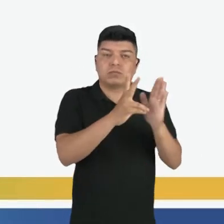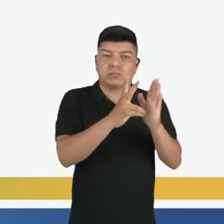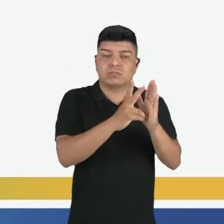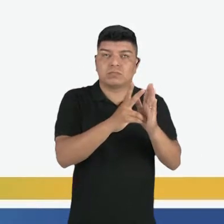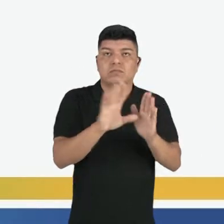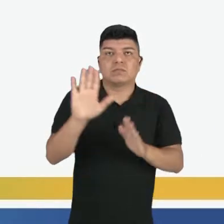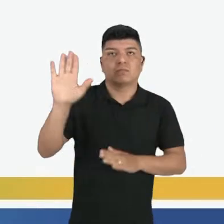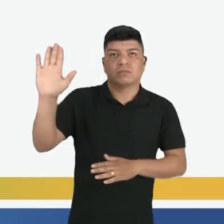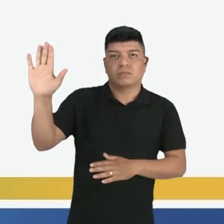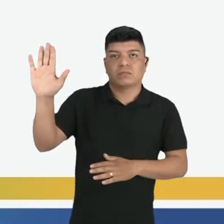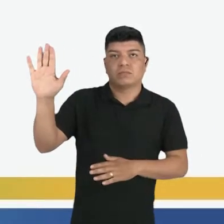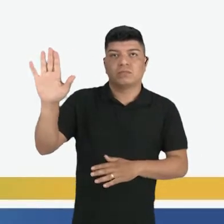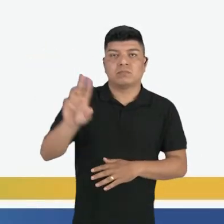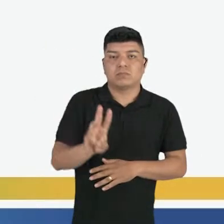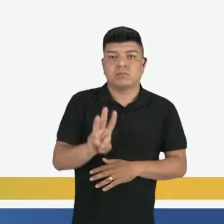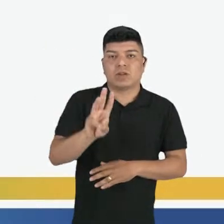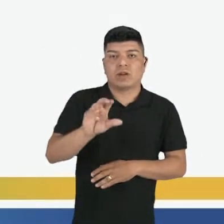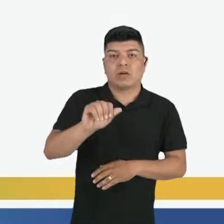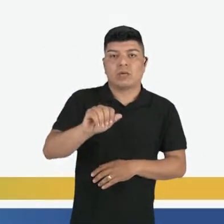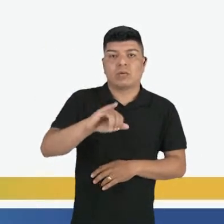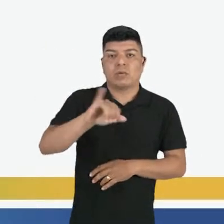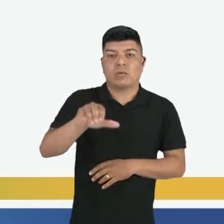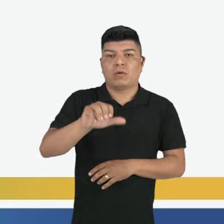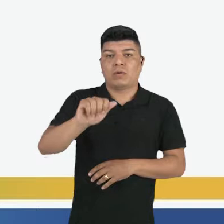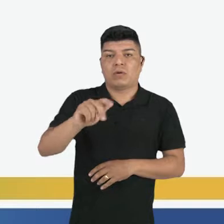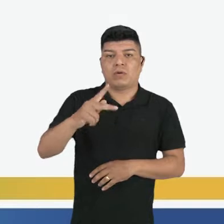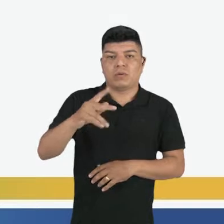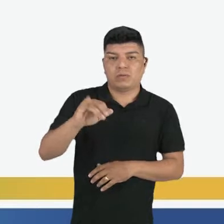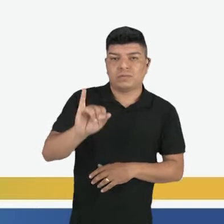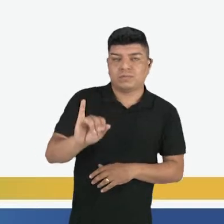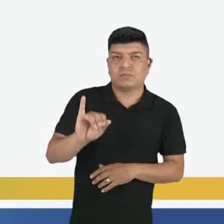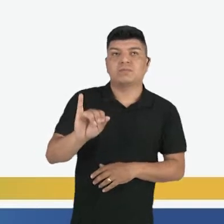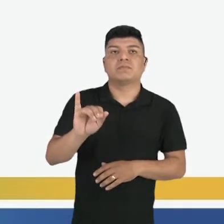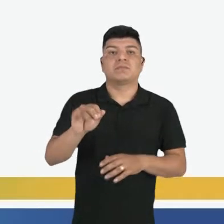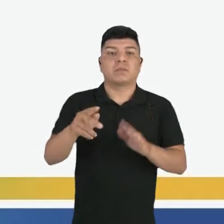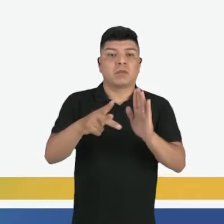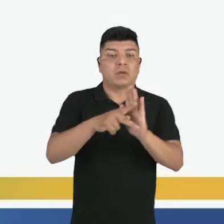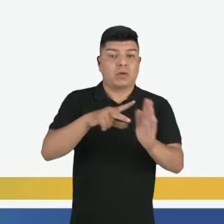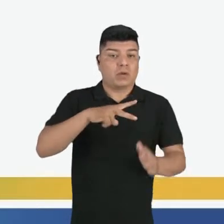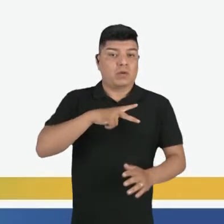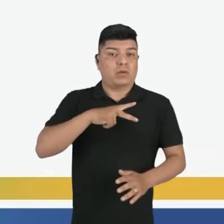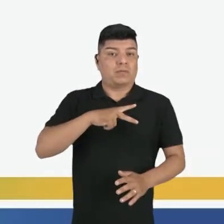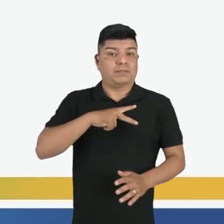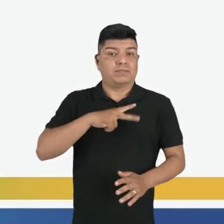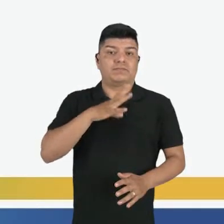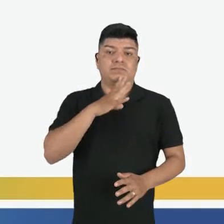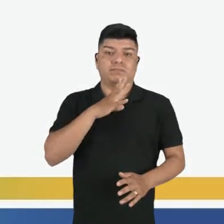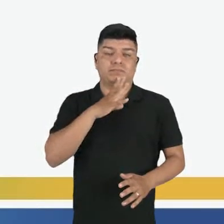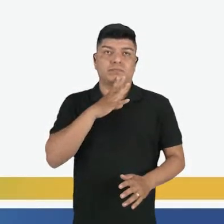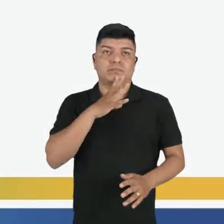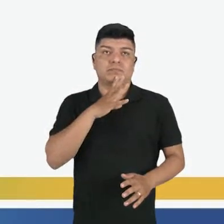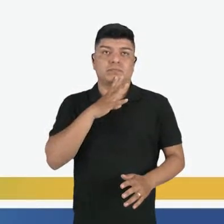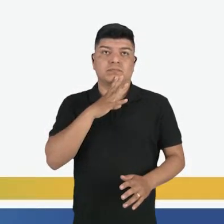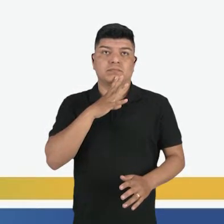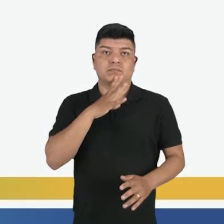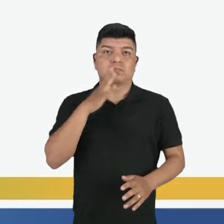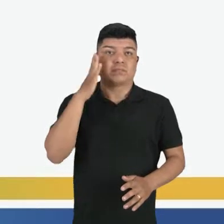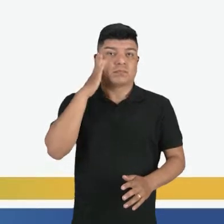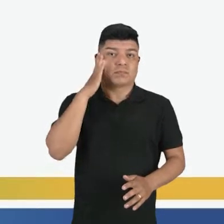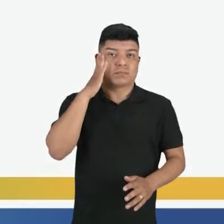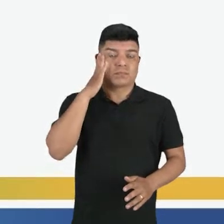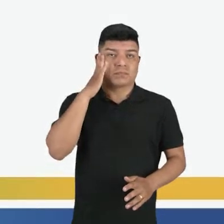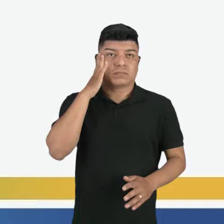indígenas Guajape, do Amapá, que sintetiza seu modo particular de conhecer,